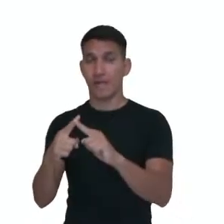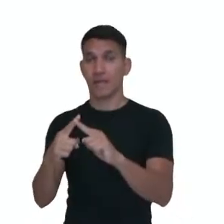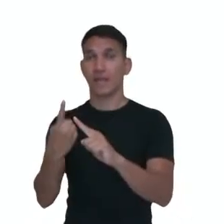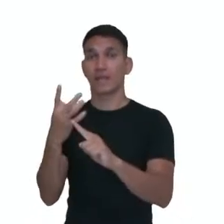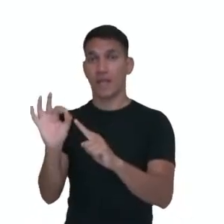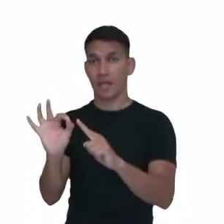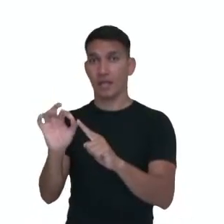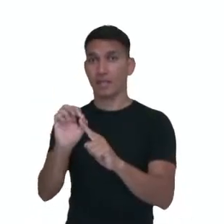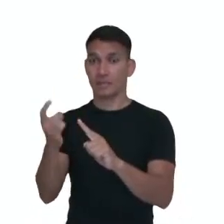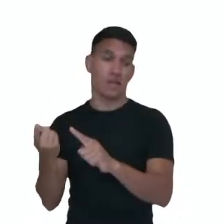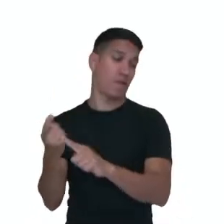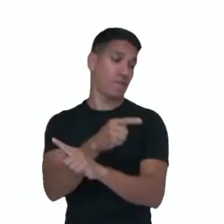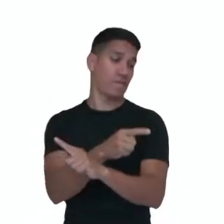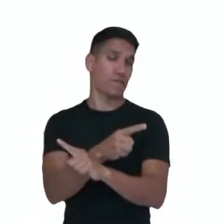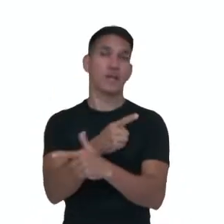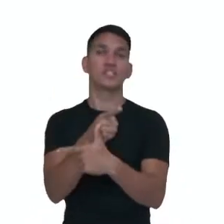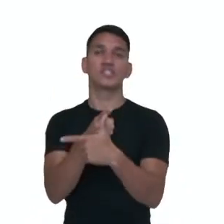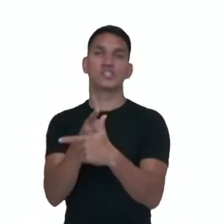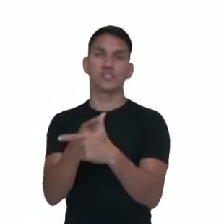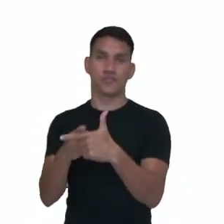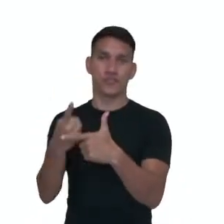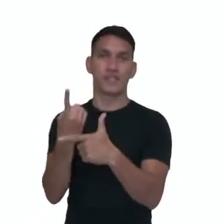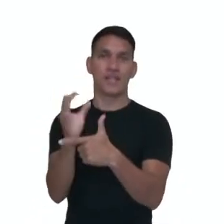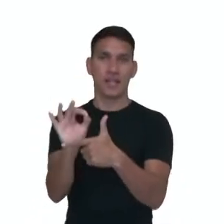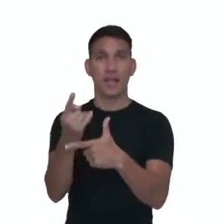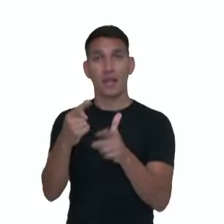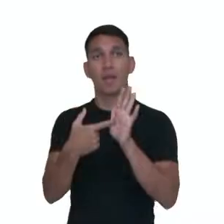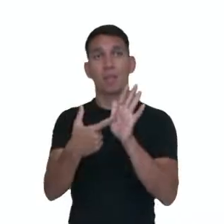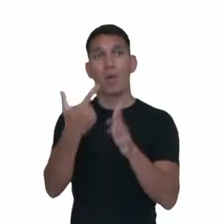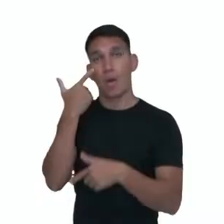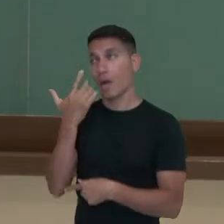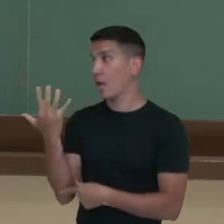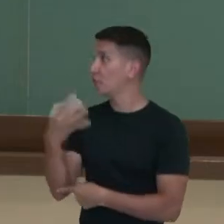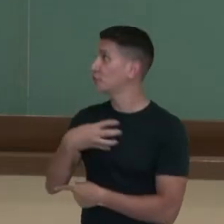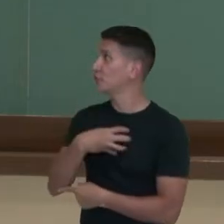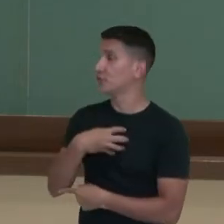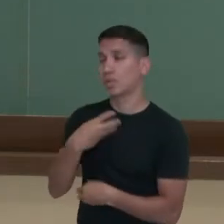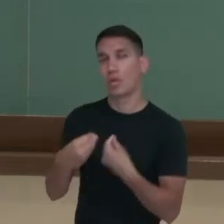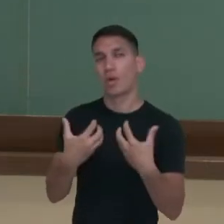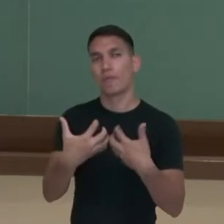Então, essa figura mostra essa maneira de fazer a conversão.